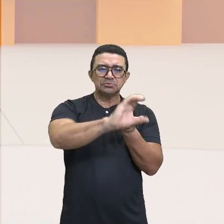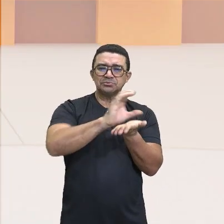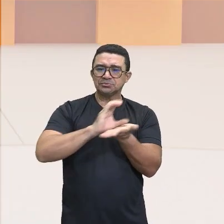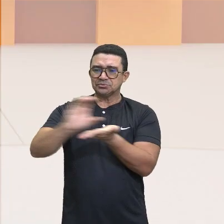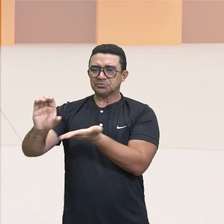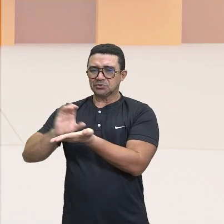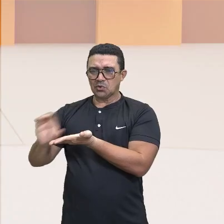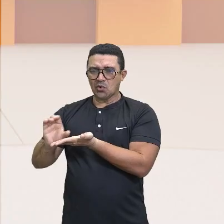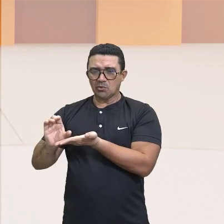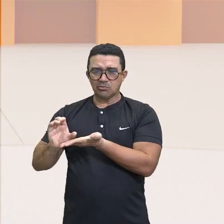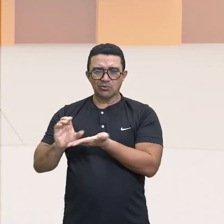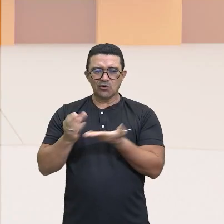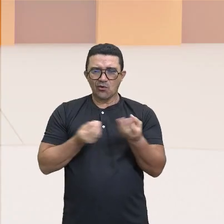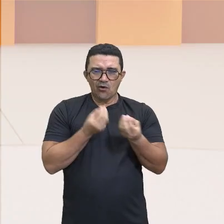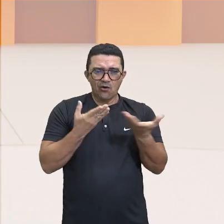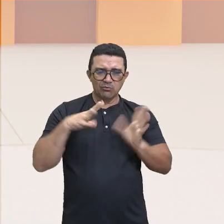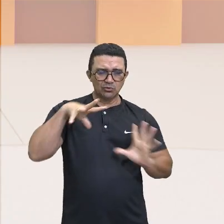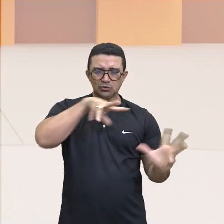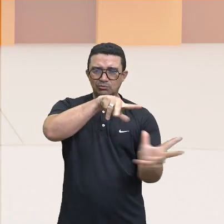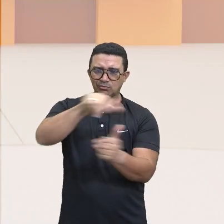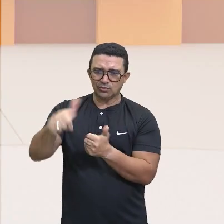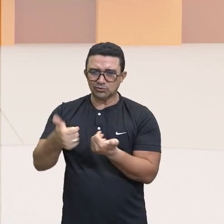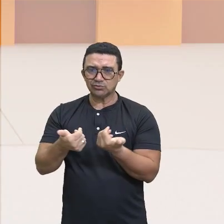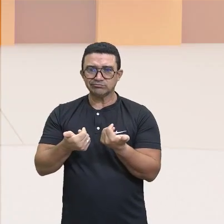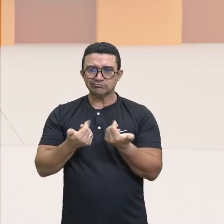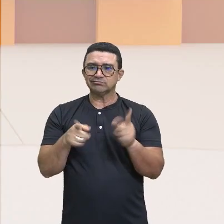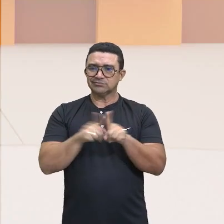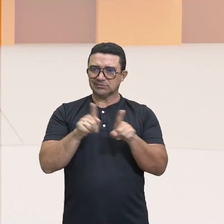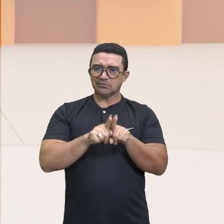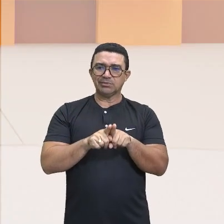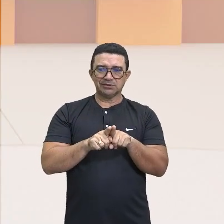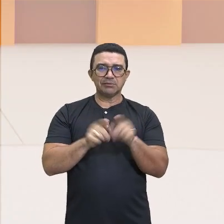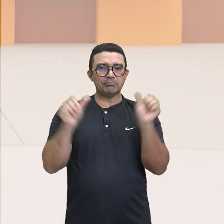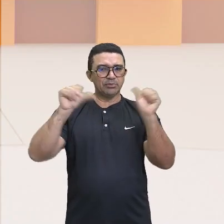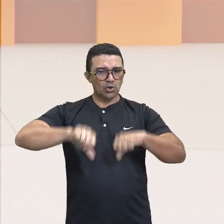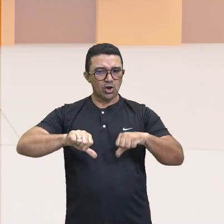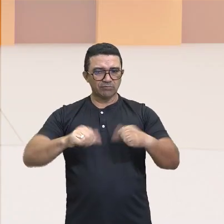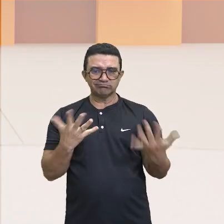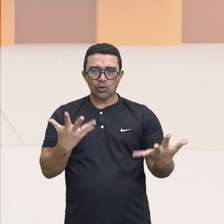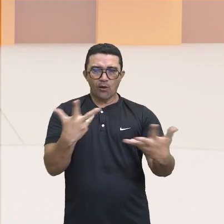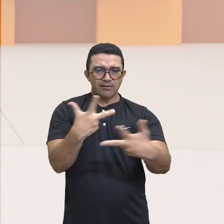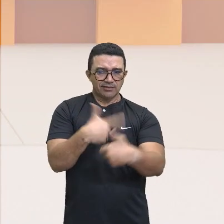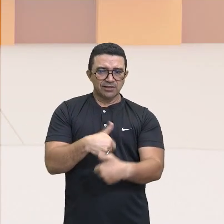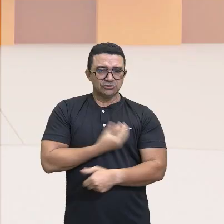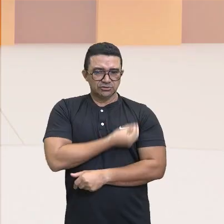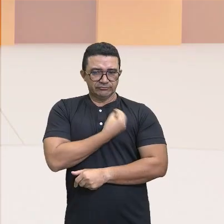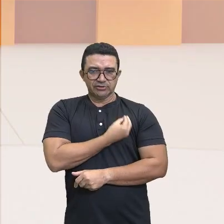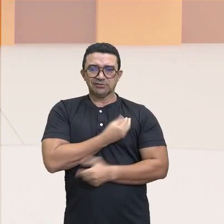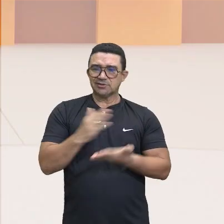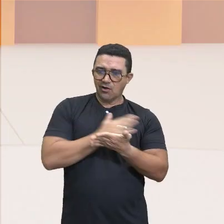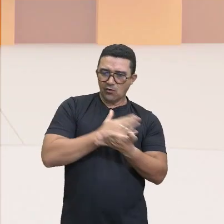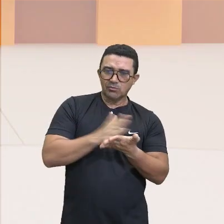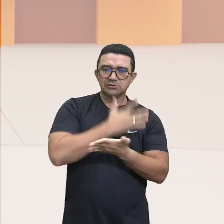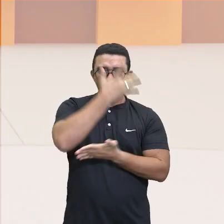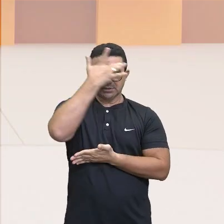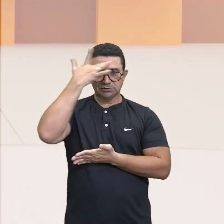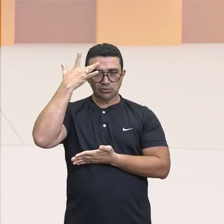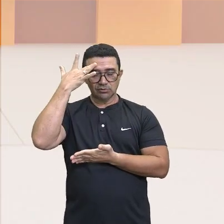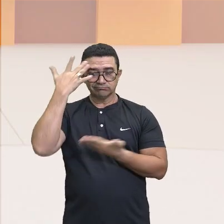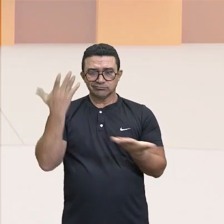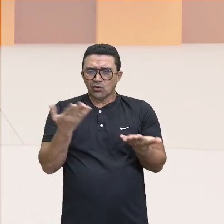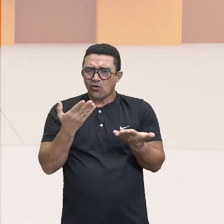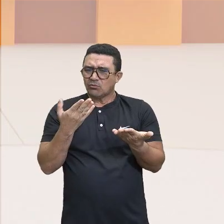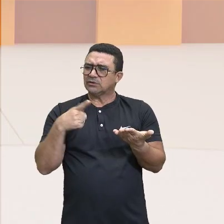sendo distribuída no mundo, como é que ela está afetando a qualidade de vida das pessoas? Por que ainda tem gente pobre, sendo que tem tanta riqueza